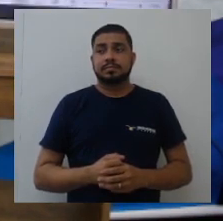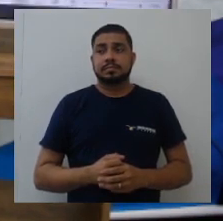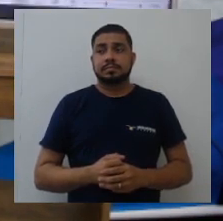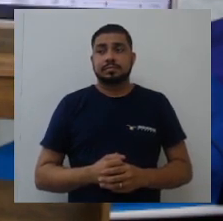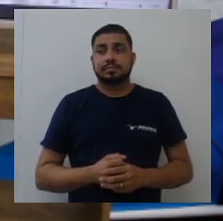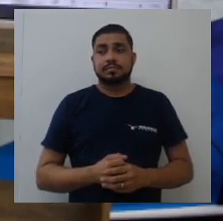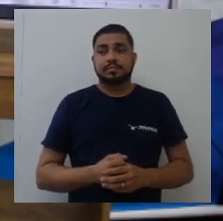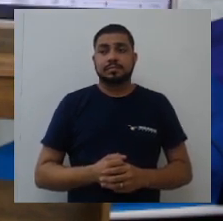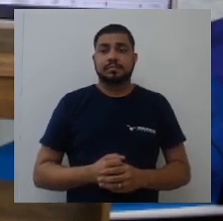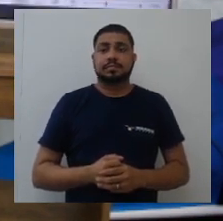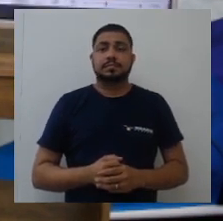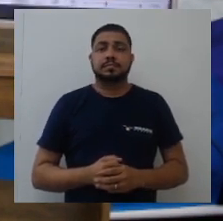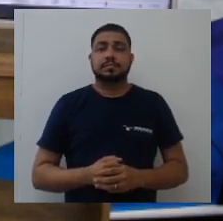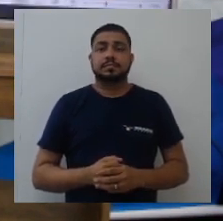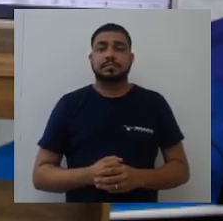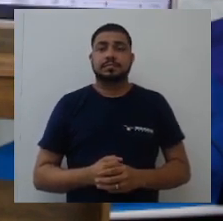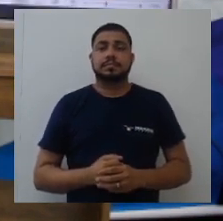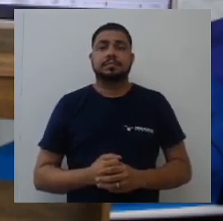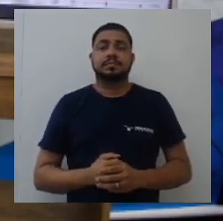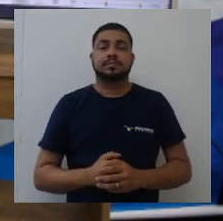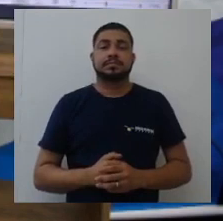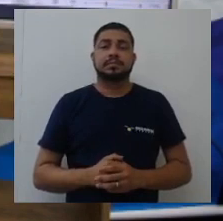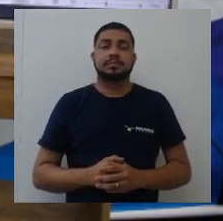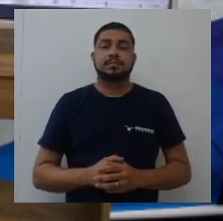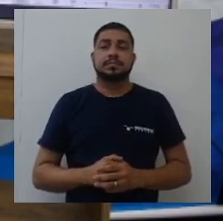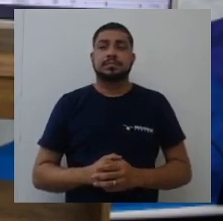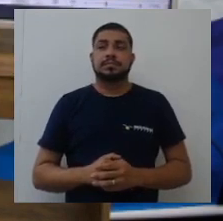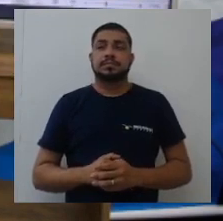aí eu vou de novo lá no slide.